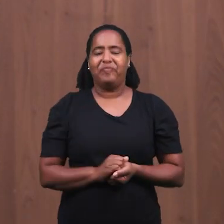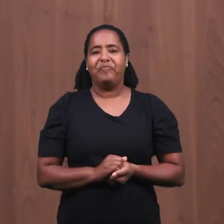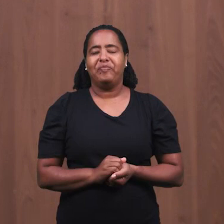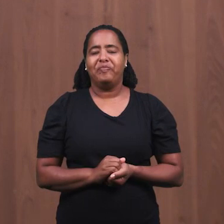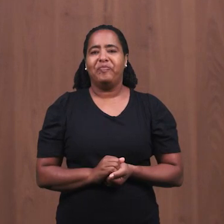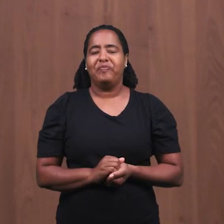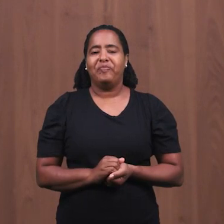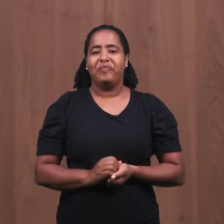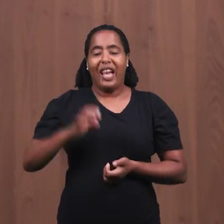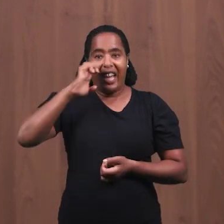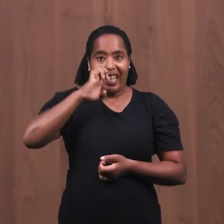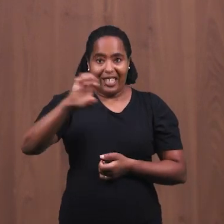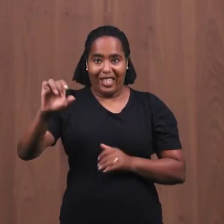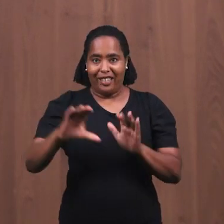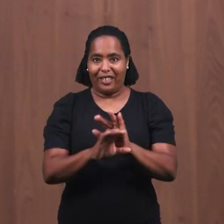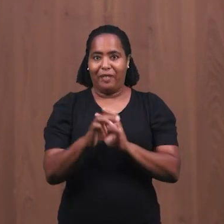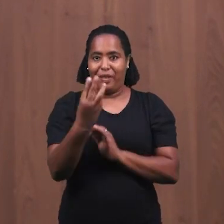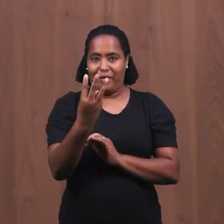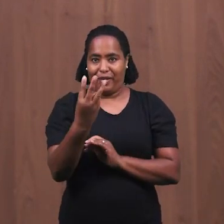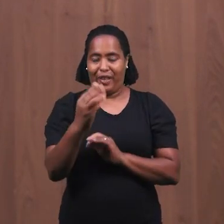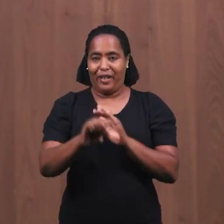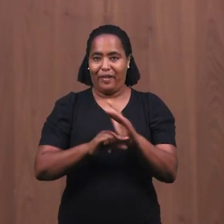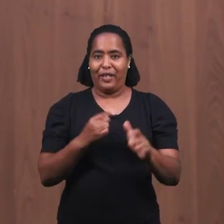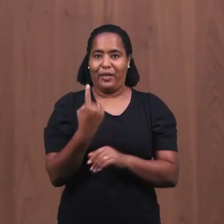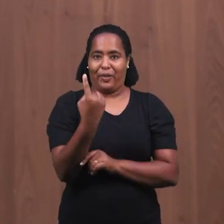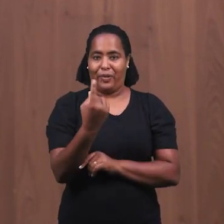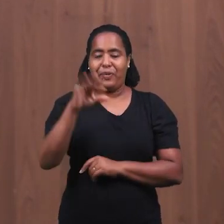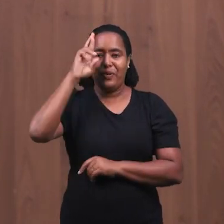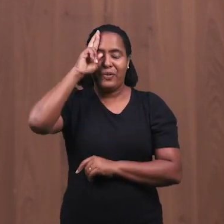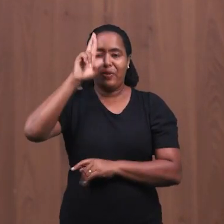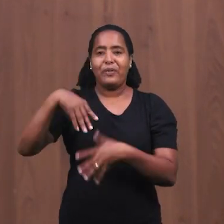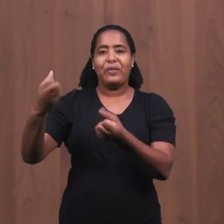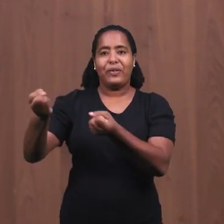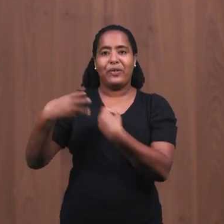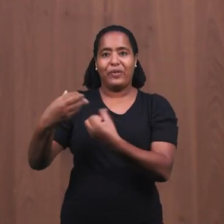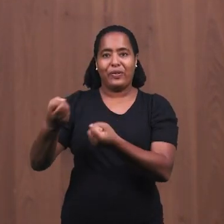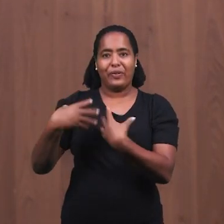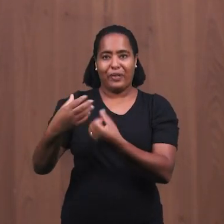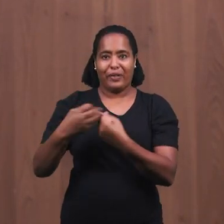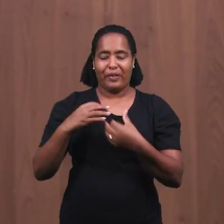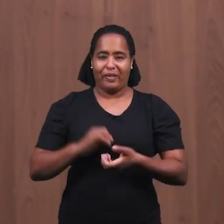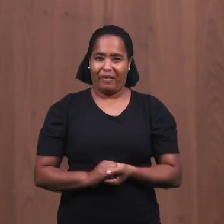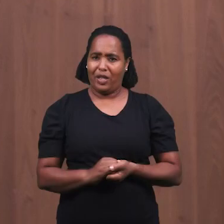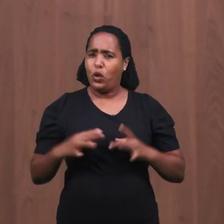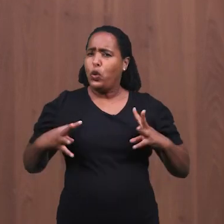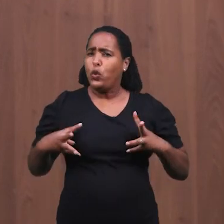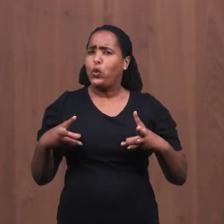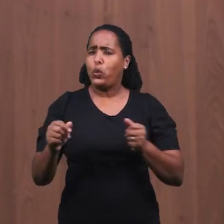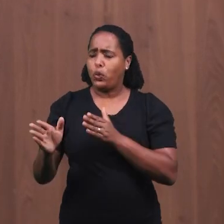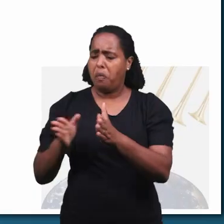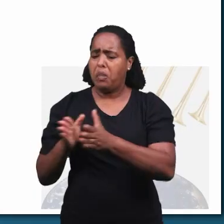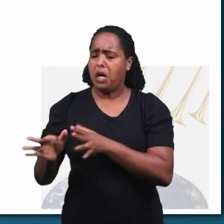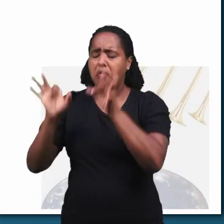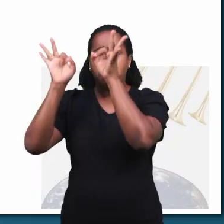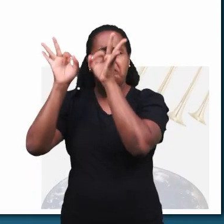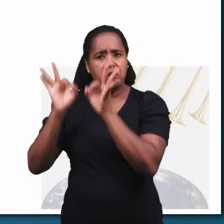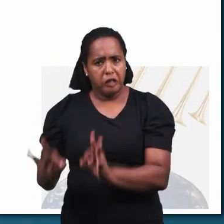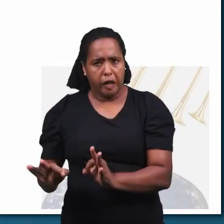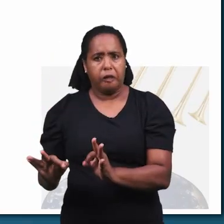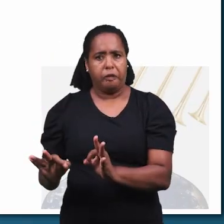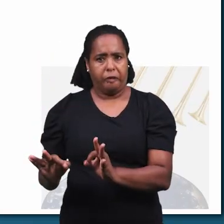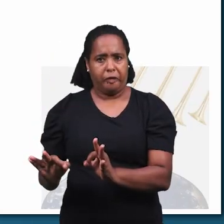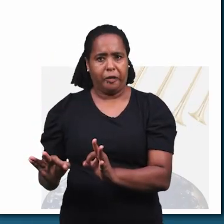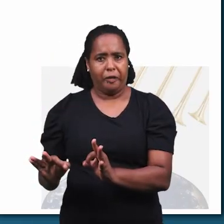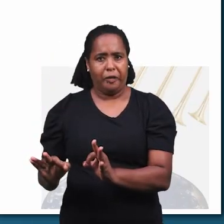Eclesiastes, capítulo 3, versículo 1, o Senhor nos ensina: tudo tem o seu tempo